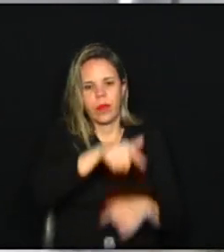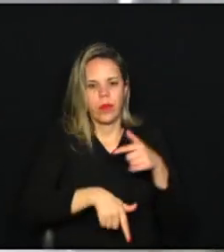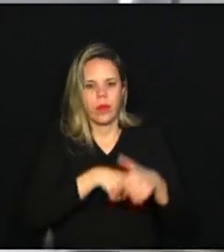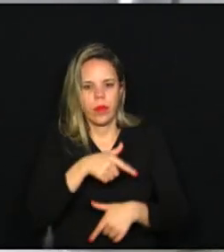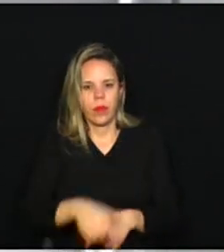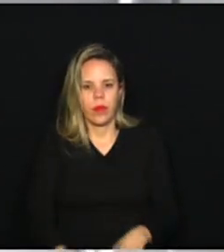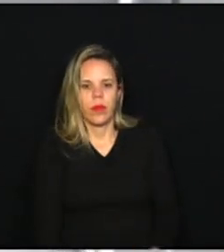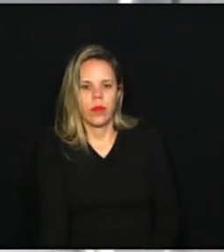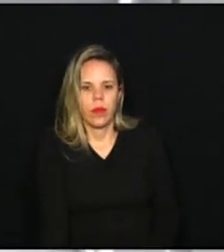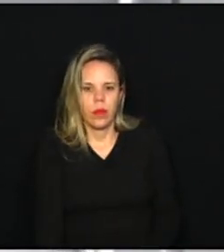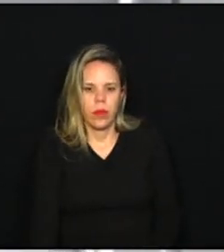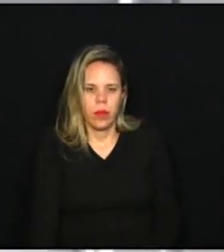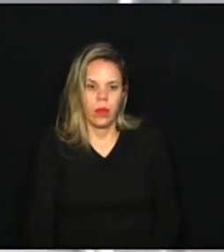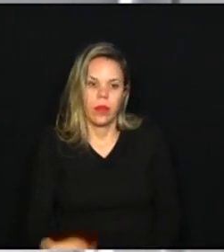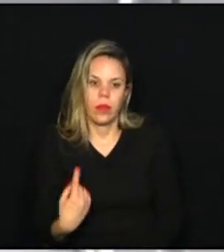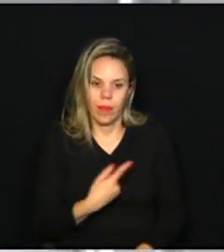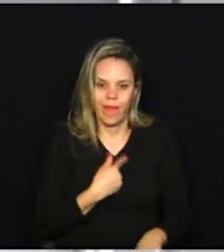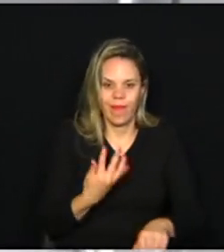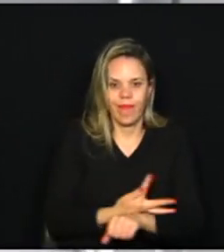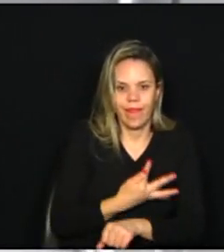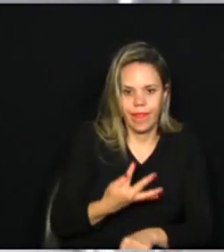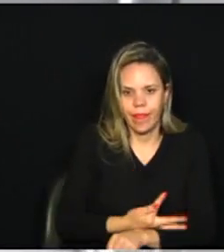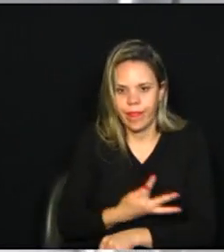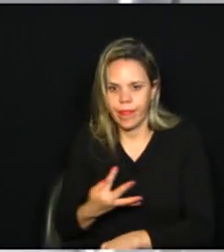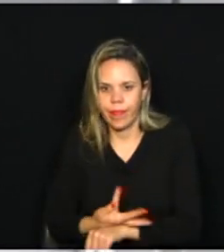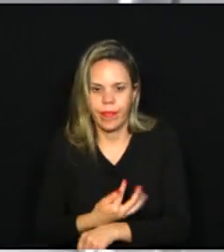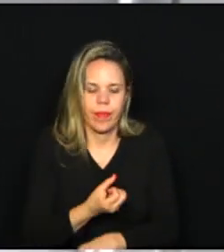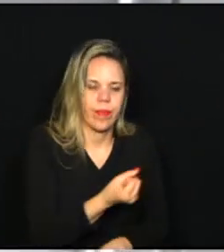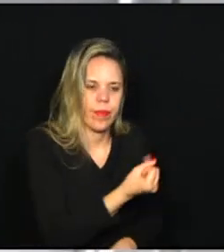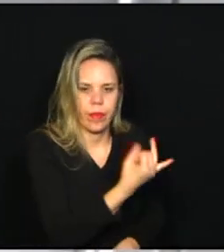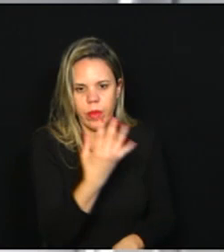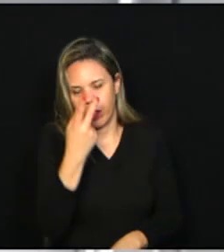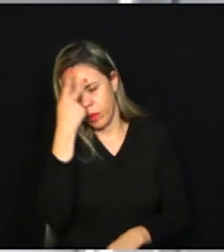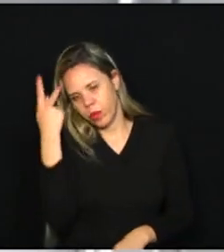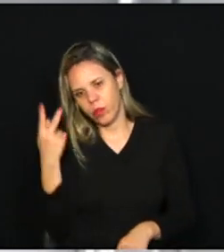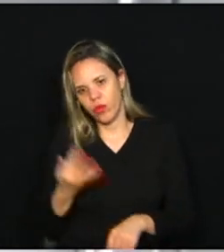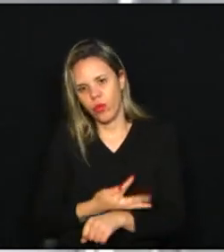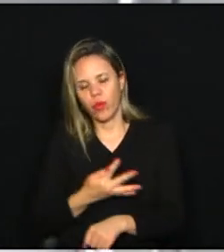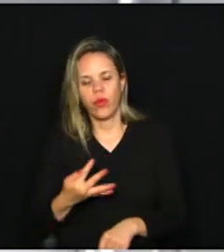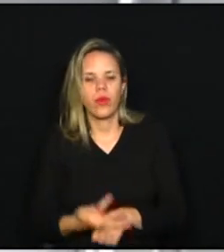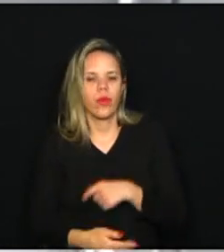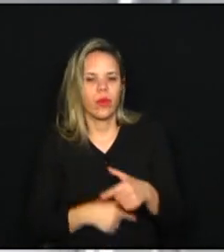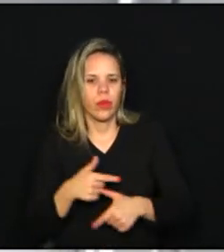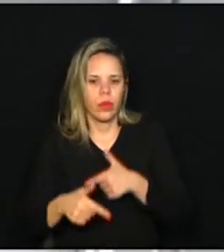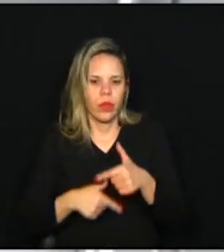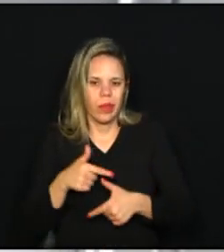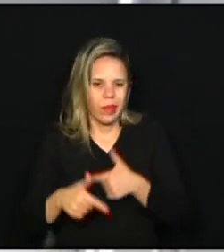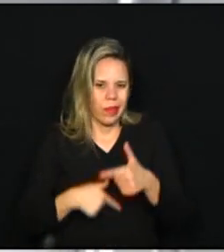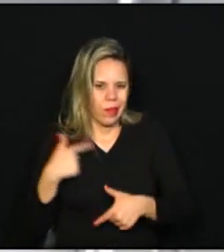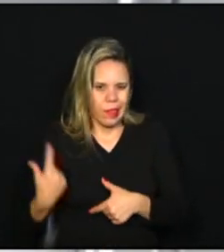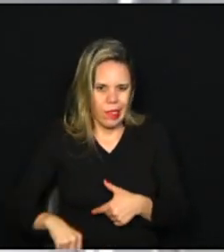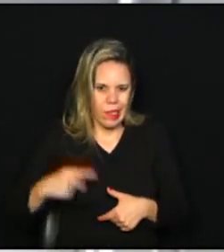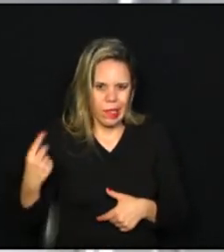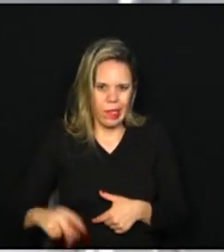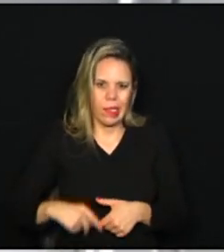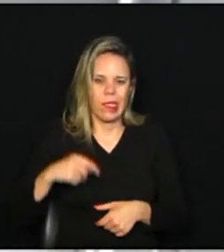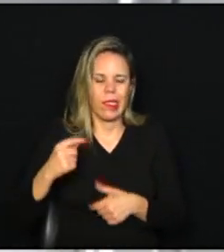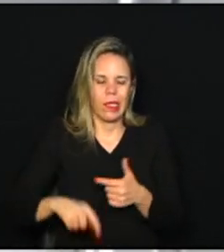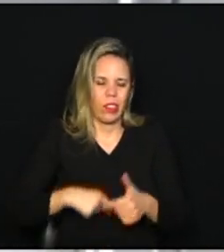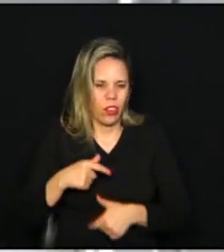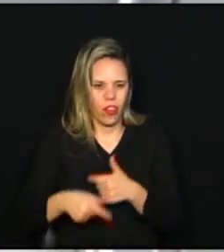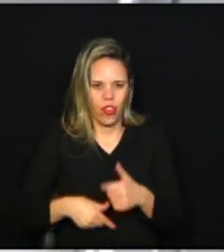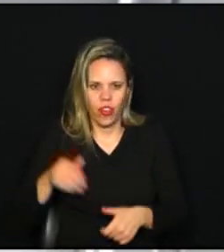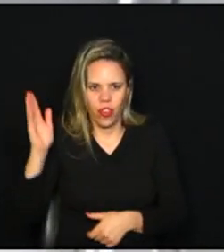gente está com dificuldade mesmo, até das pessoas estarem aguentando este ritmo. Mas, independente